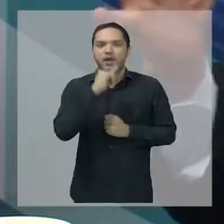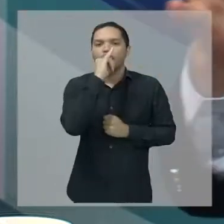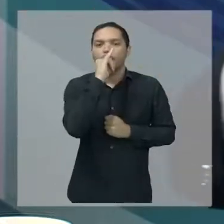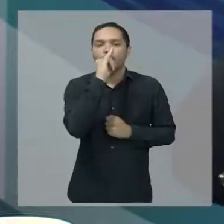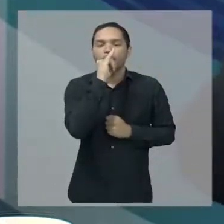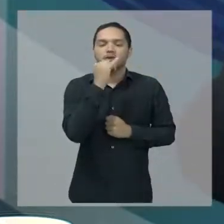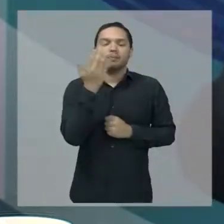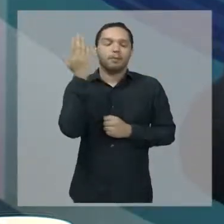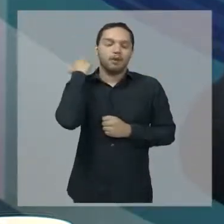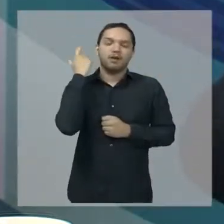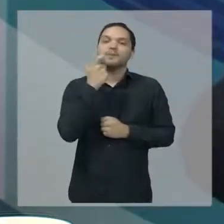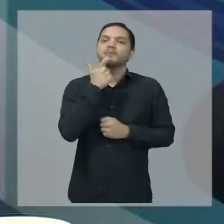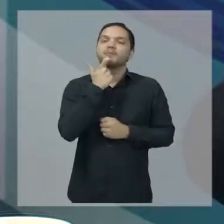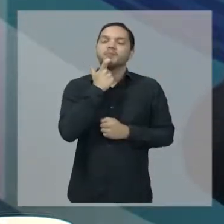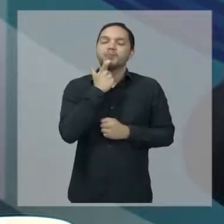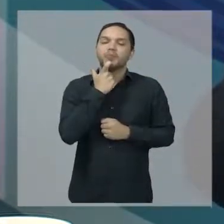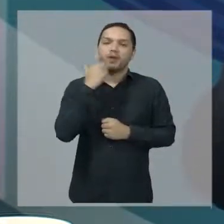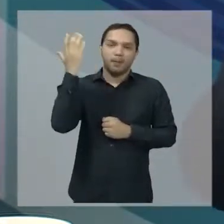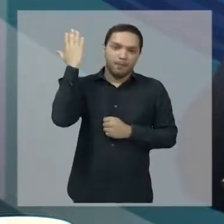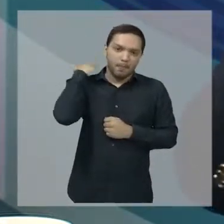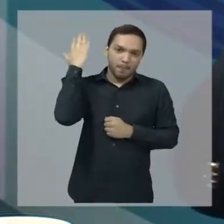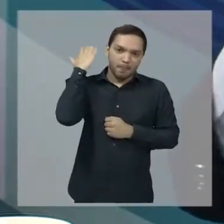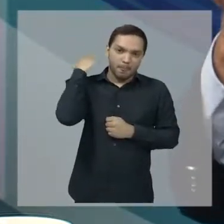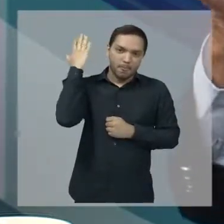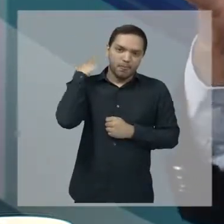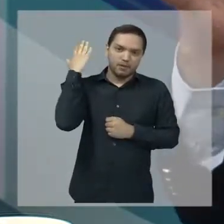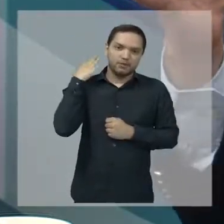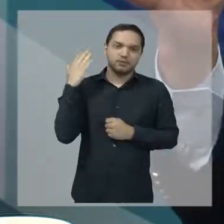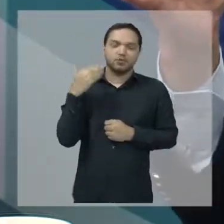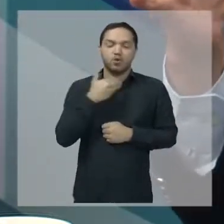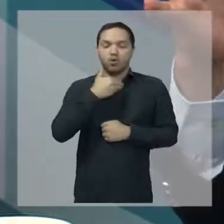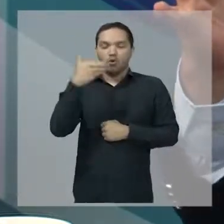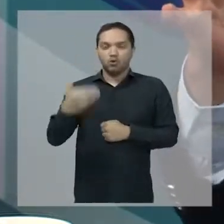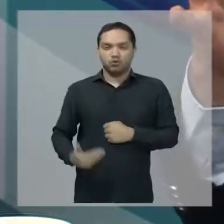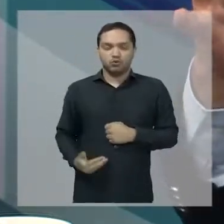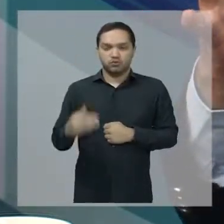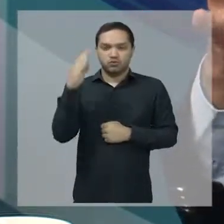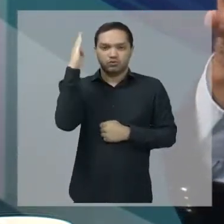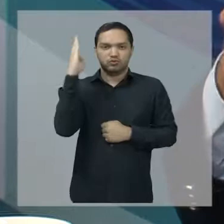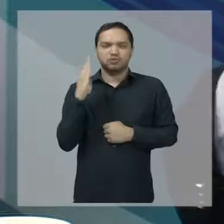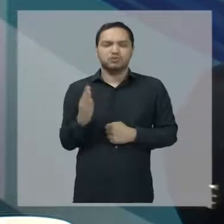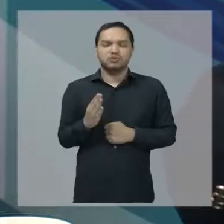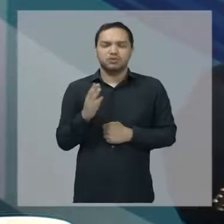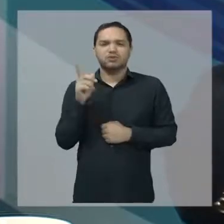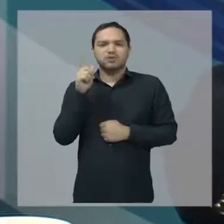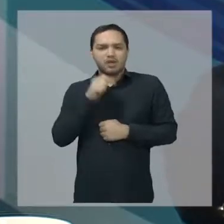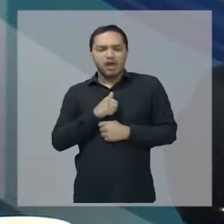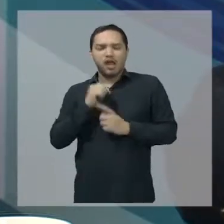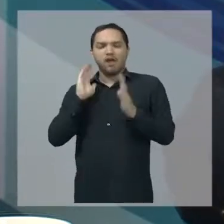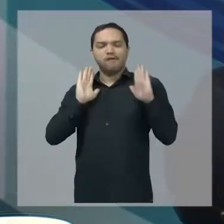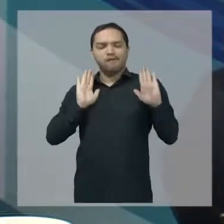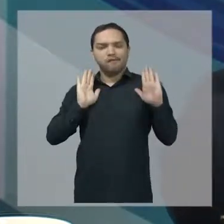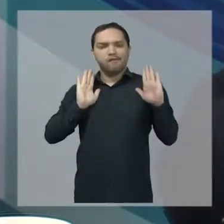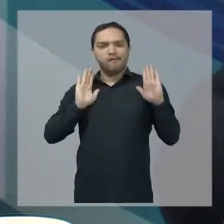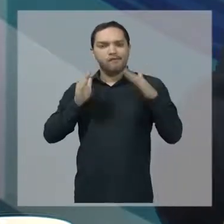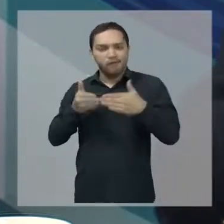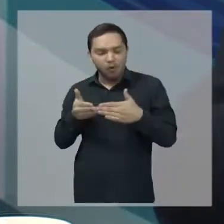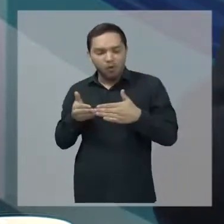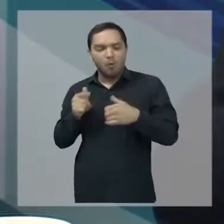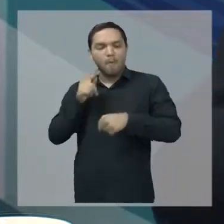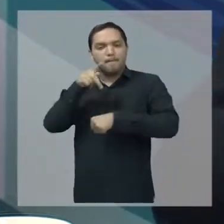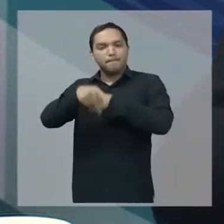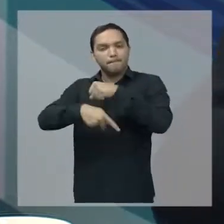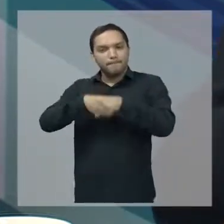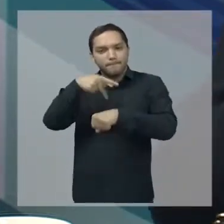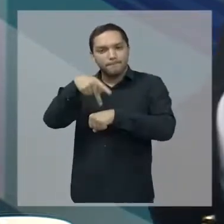Veja um passado recente, a tendência do governo brasileiro estava mais direcionado